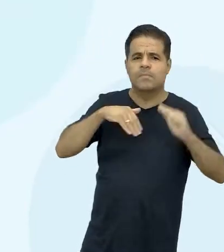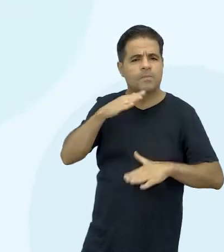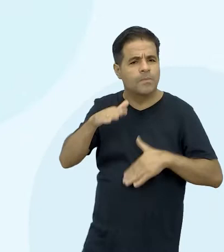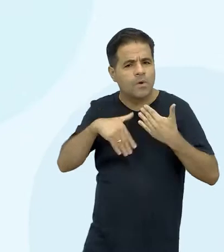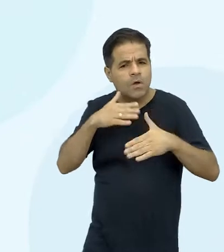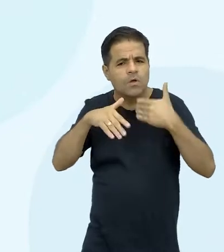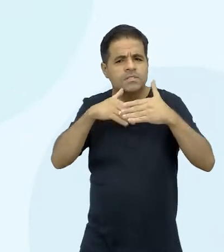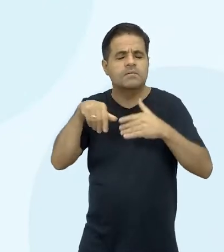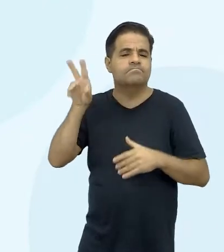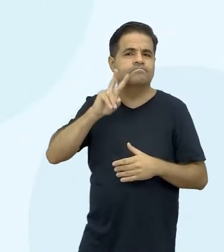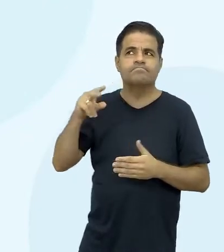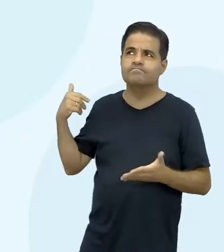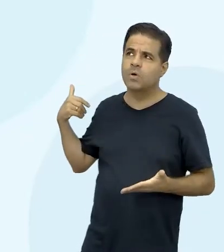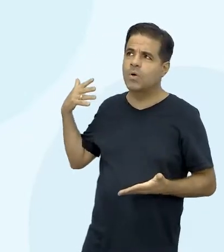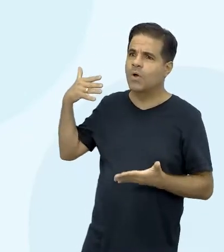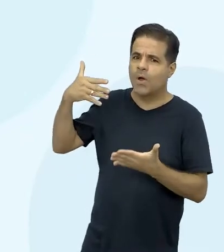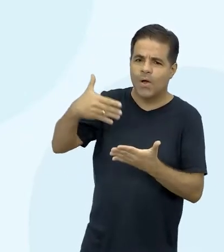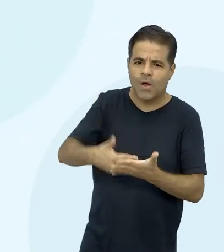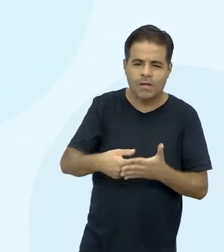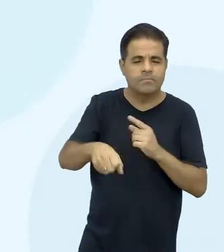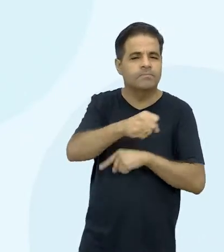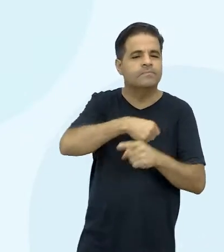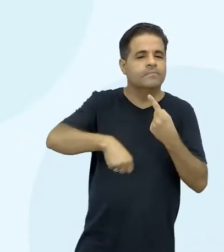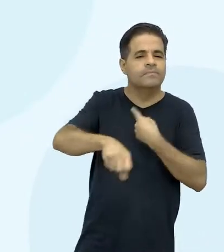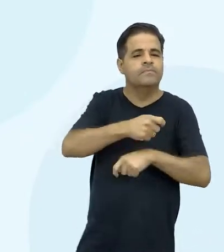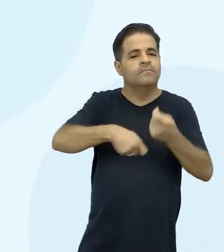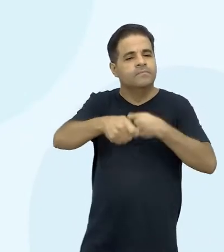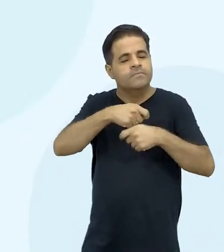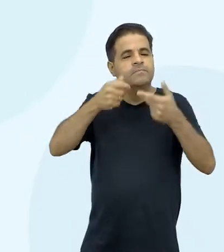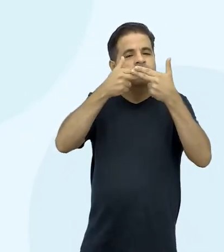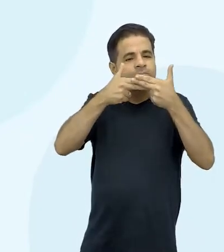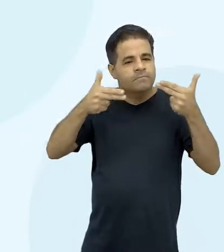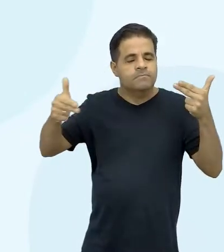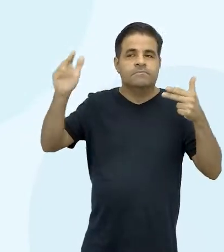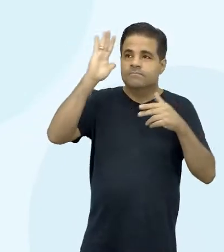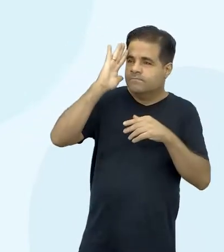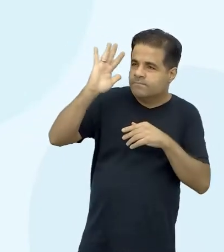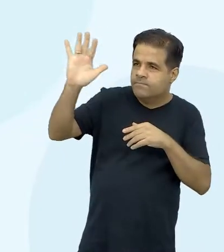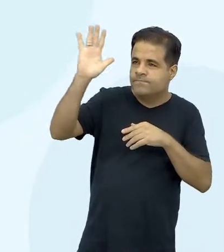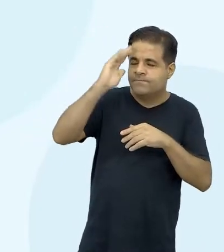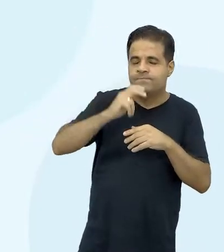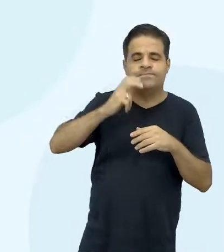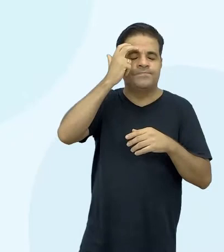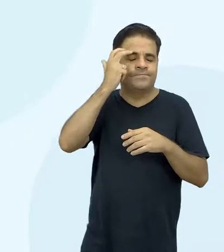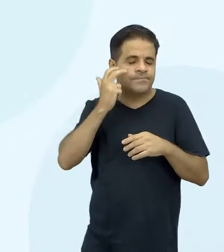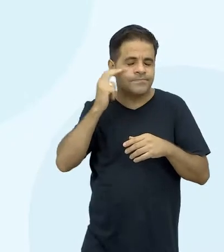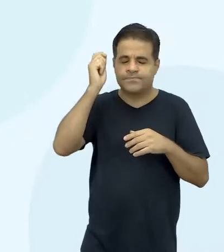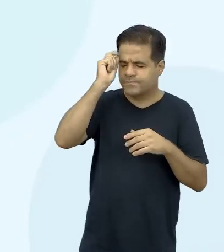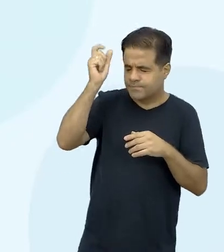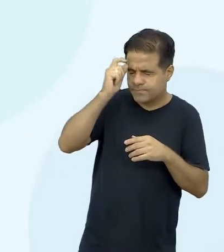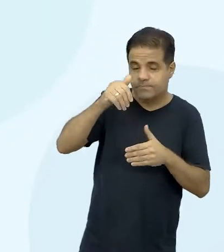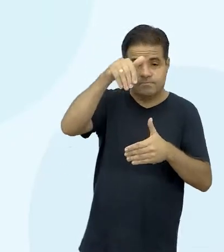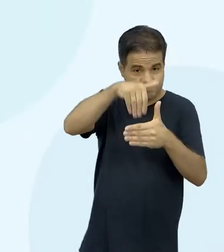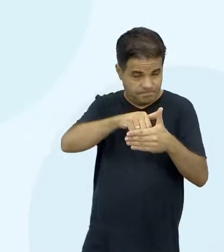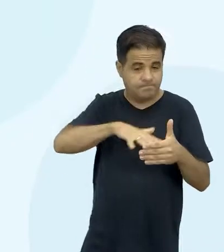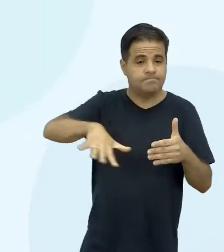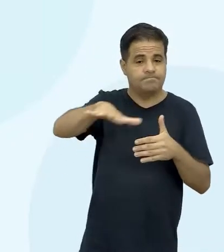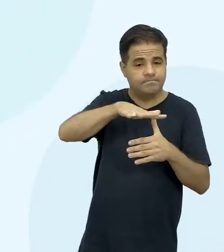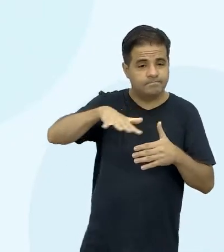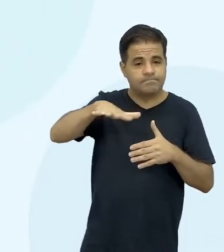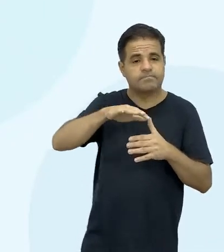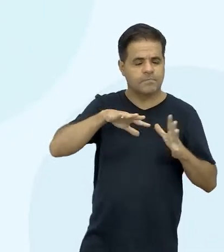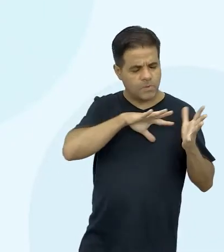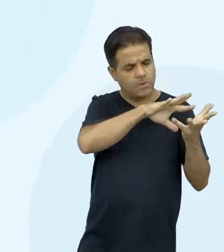de natureza histórica, social, econômica, filosófica, política e ou cultural em âmbito local, regional, nacional